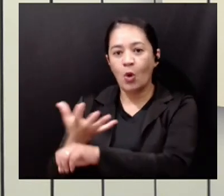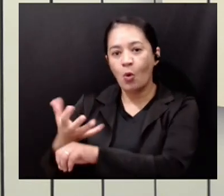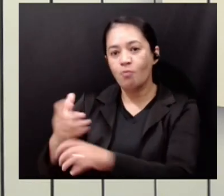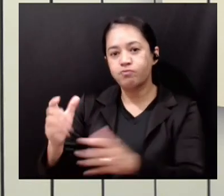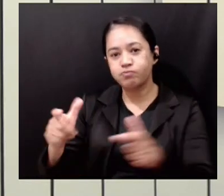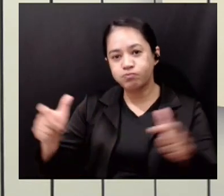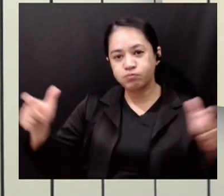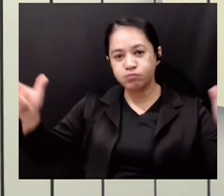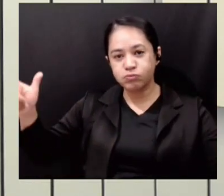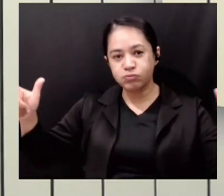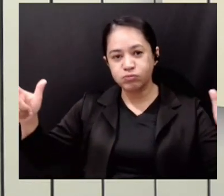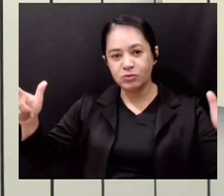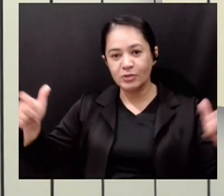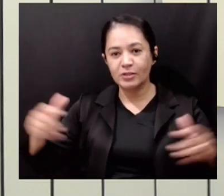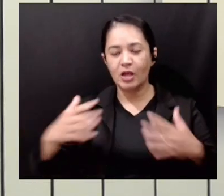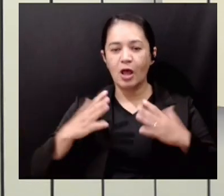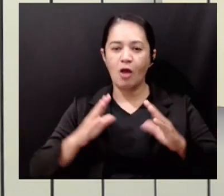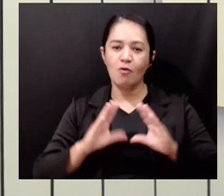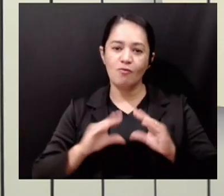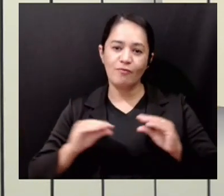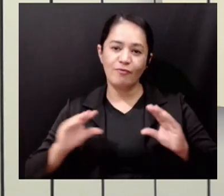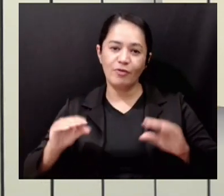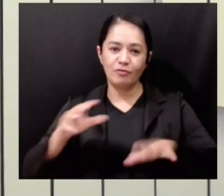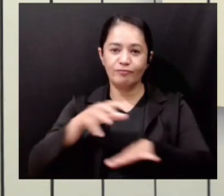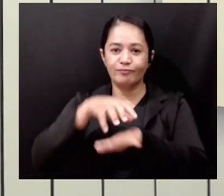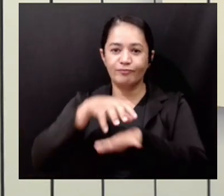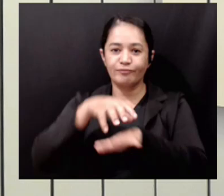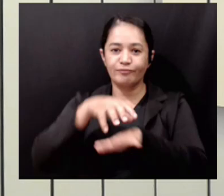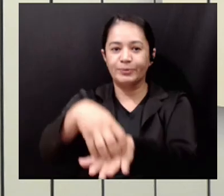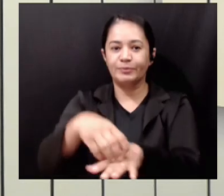mais comodidade. Veja na informação.